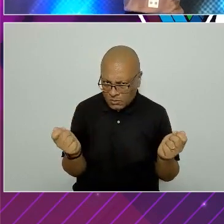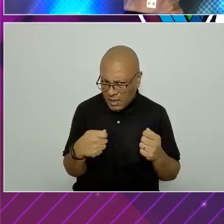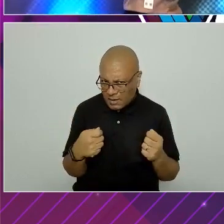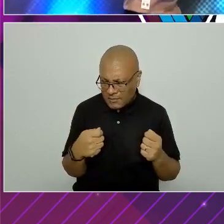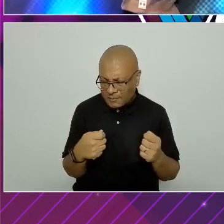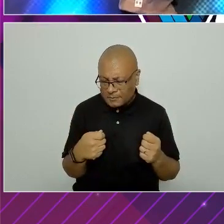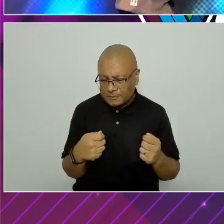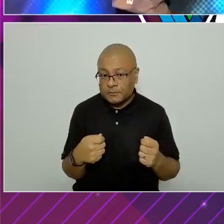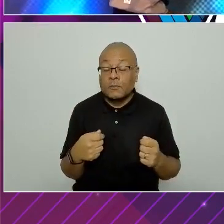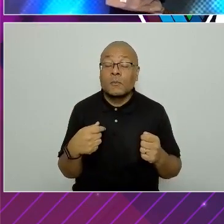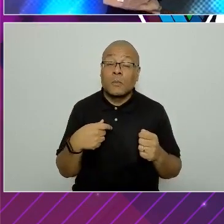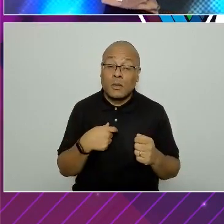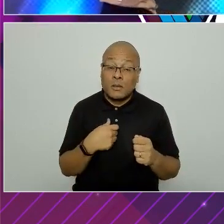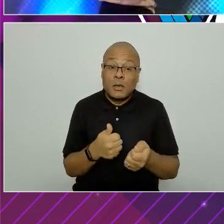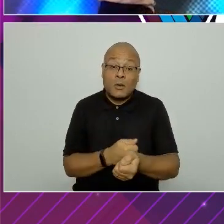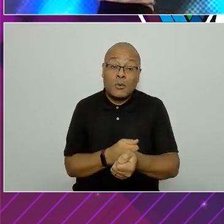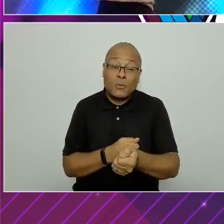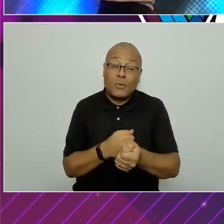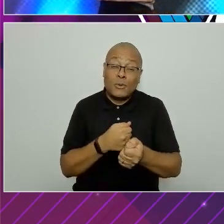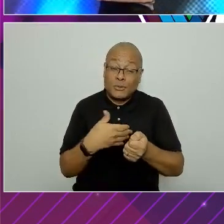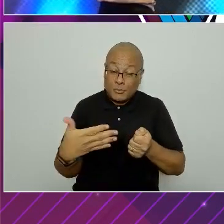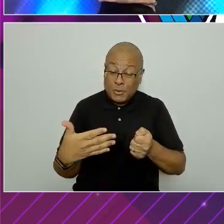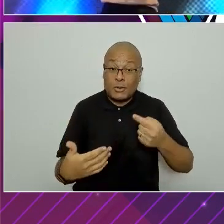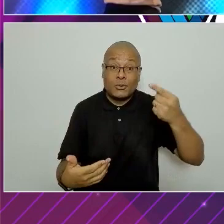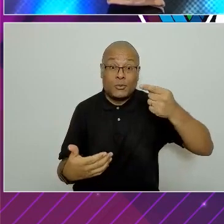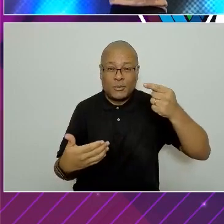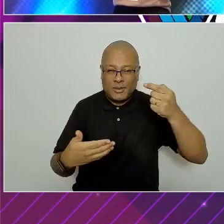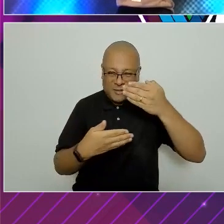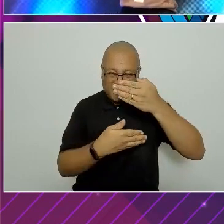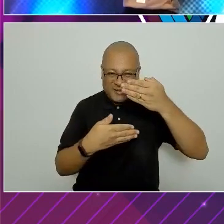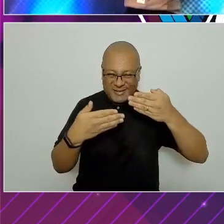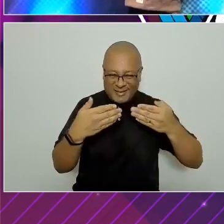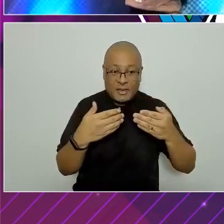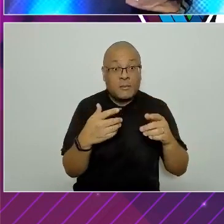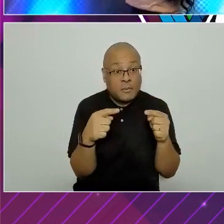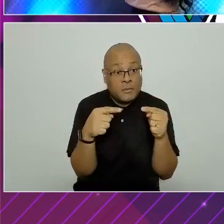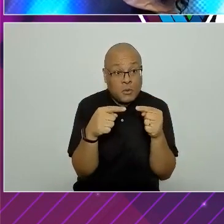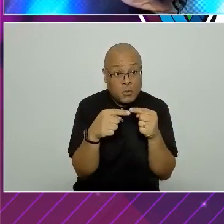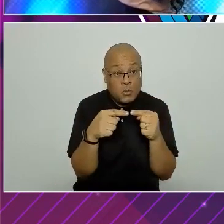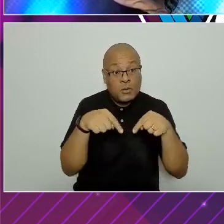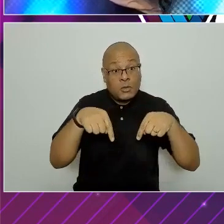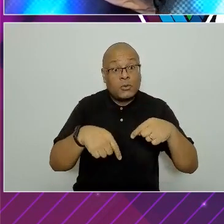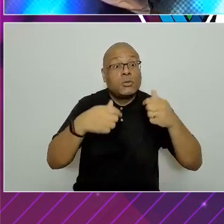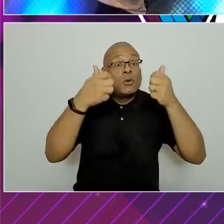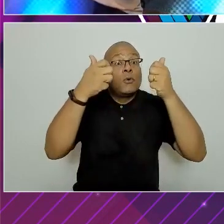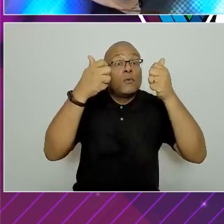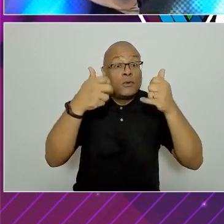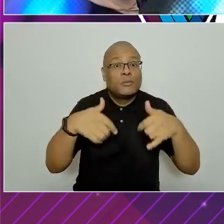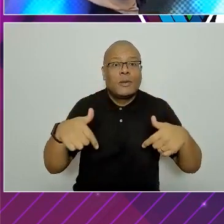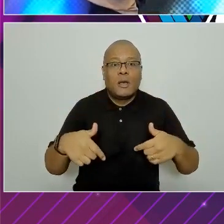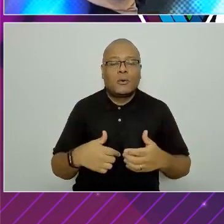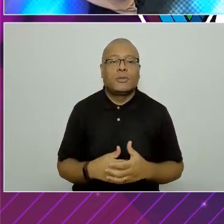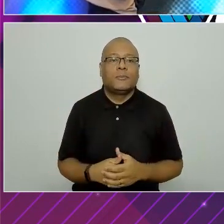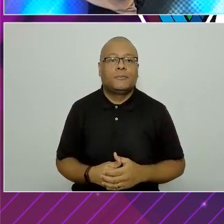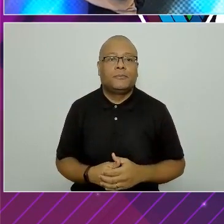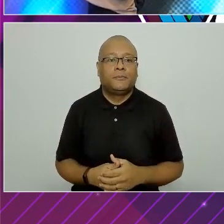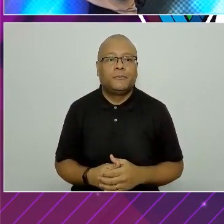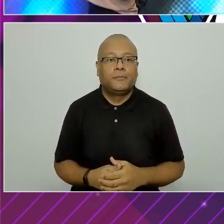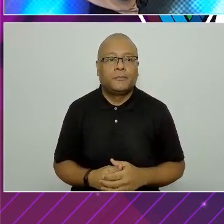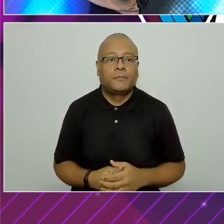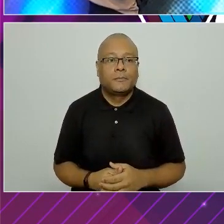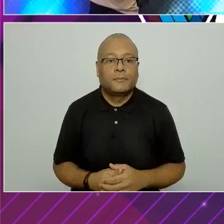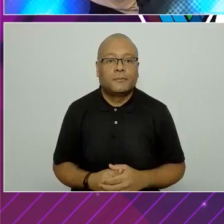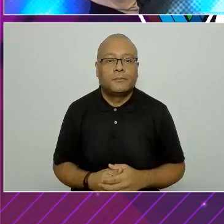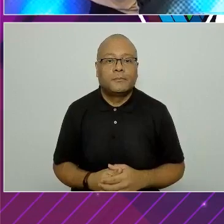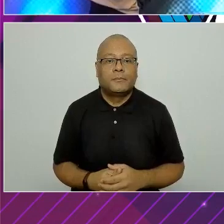dei um baita spoiler aqui só no primeiro PowerPoint. Mas é basicamente esse assunto que nós vamos tratar hoje, né? E só para. Eita,